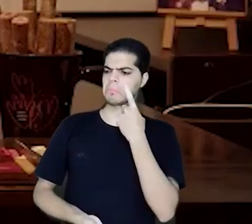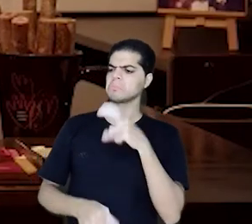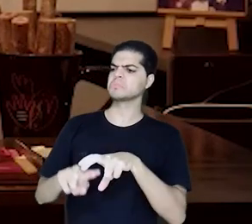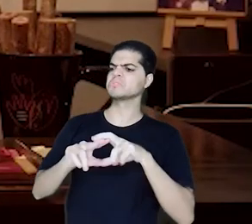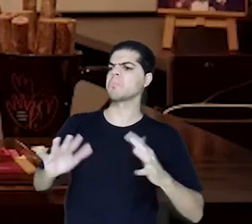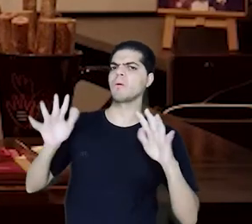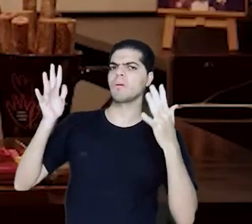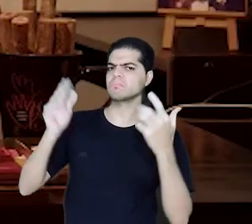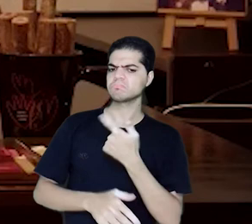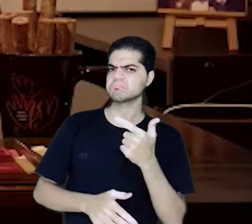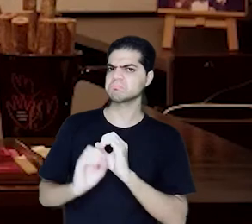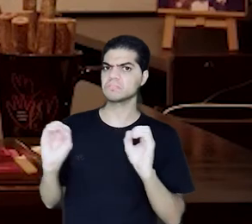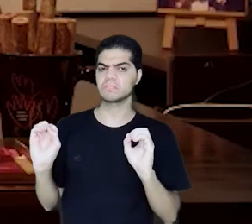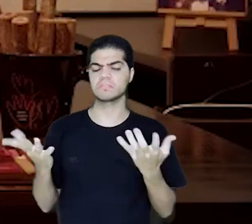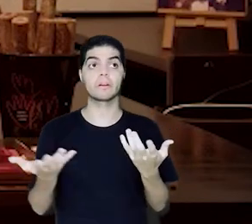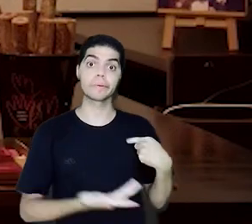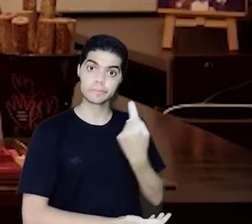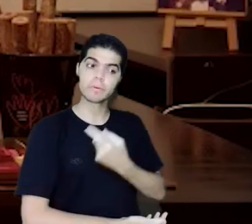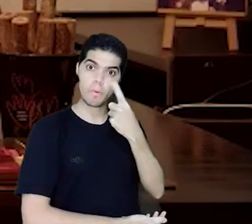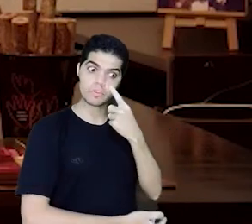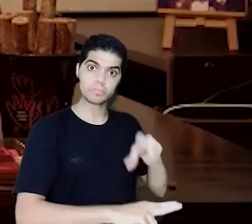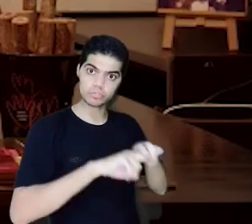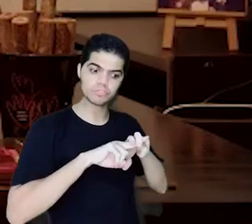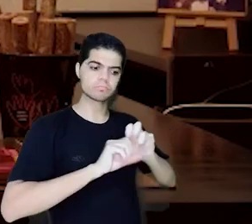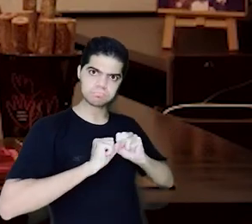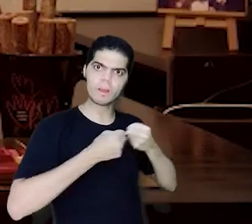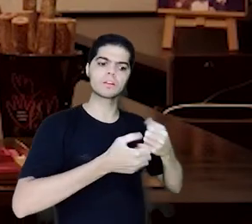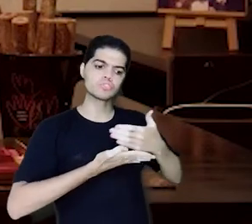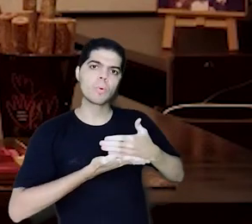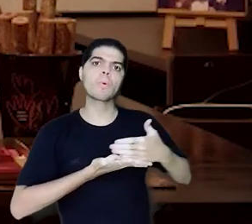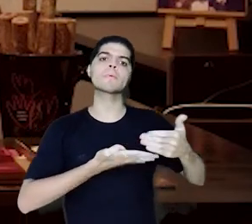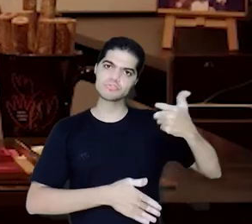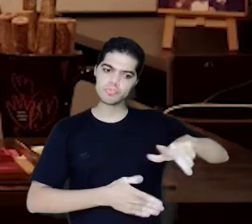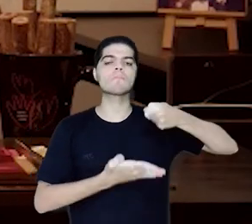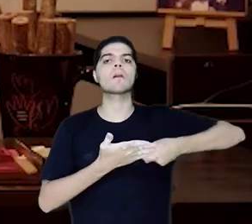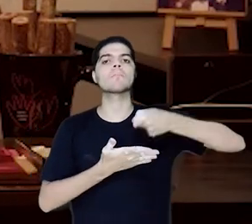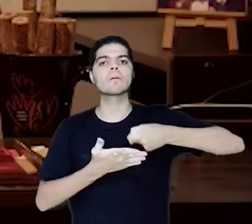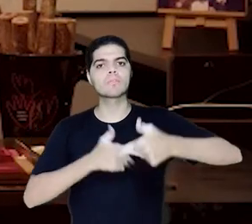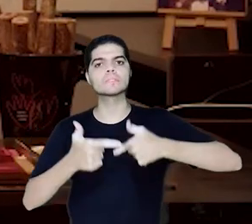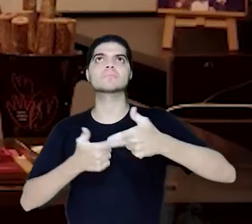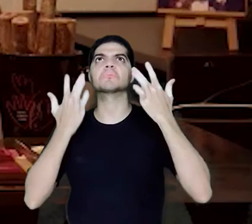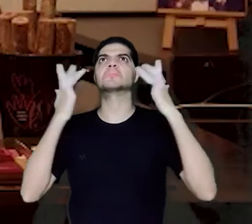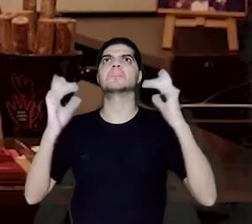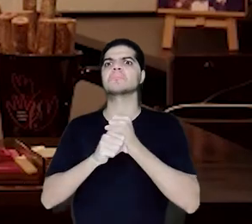para comemoração. Eu vejo motivo para a gente começar, recomeçar uma nova luta, não sei se vai durar mais